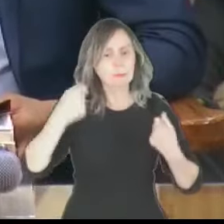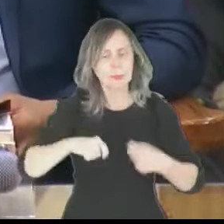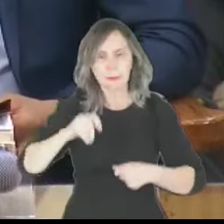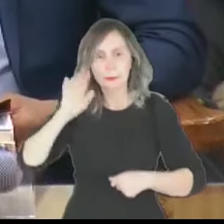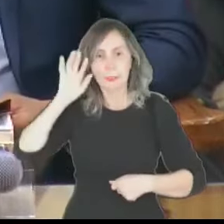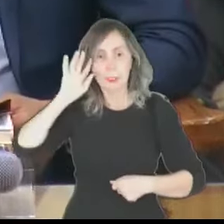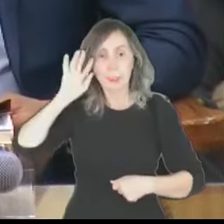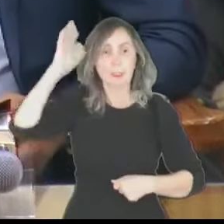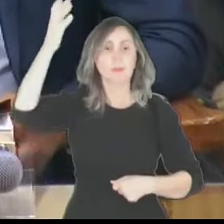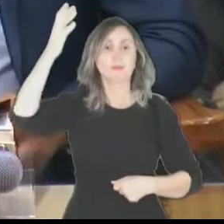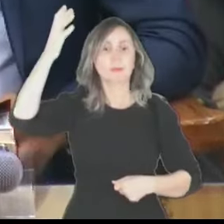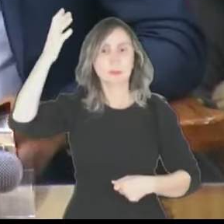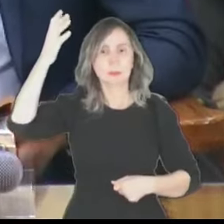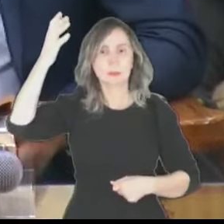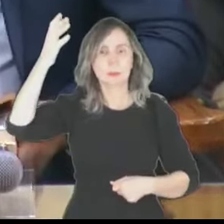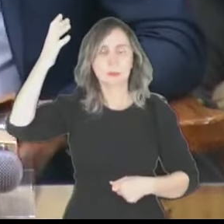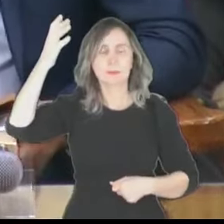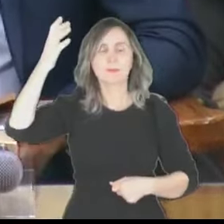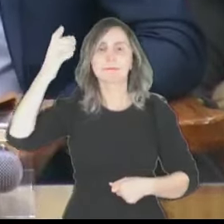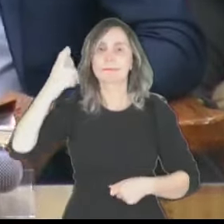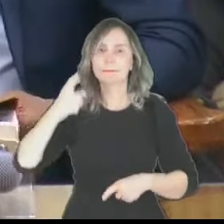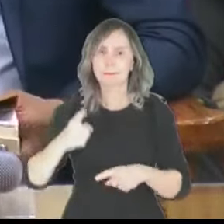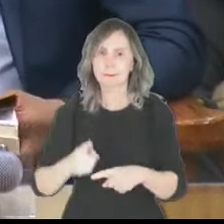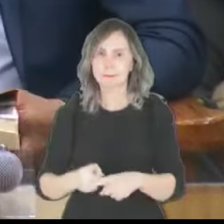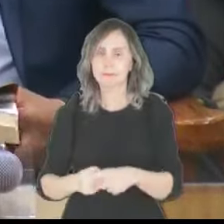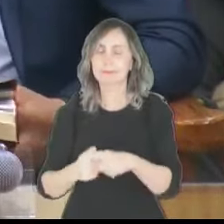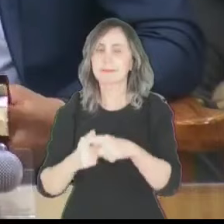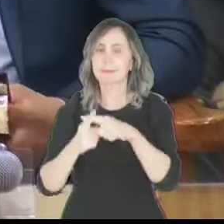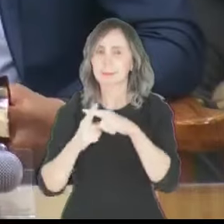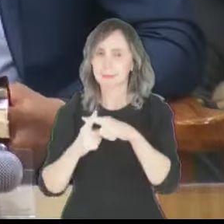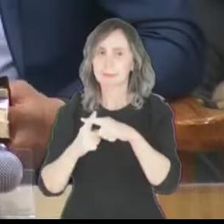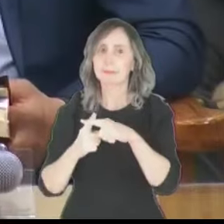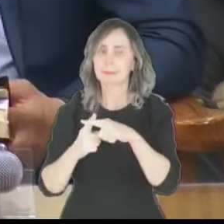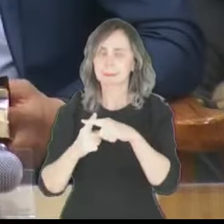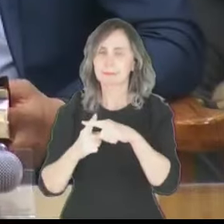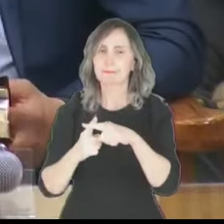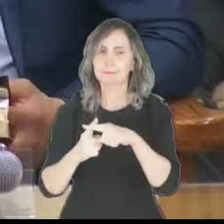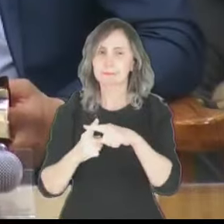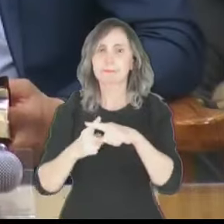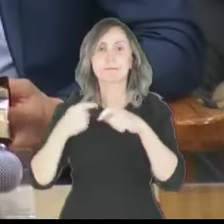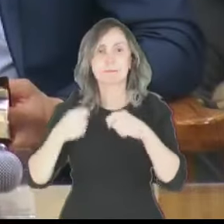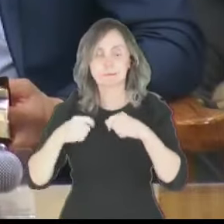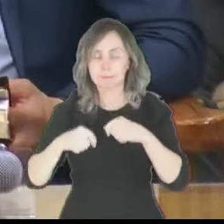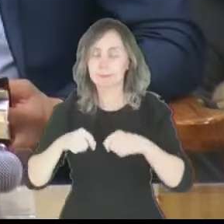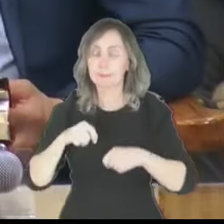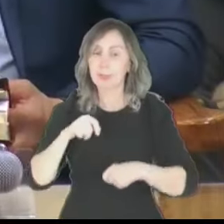E a cruz exige de cada um de nós uma decisão.